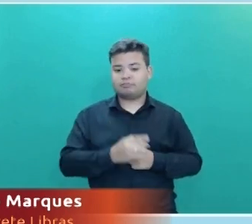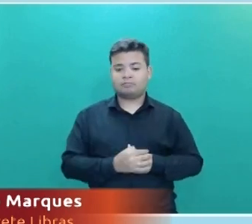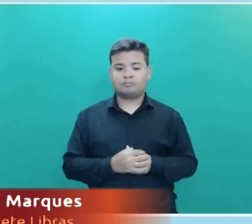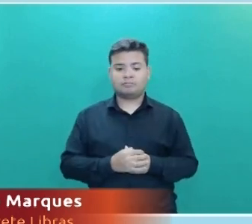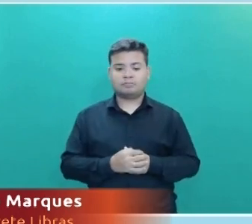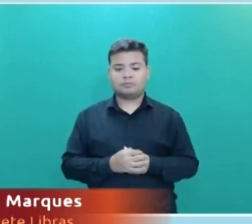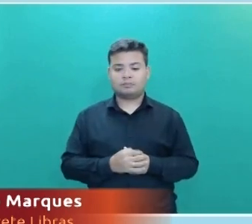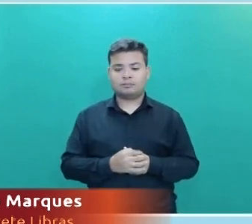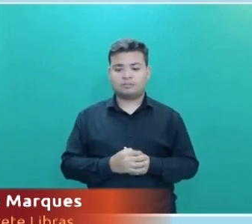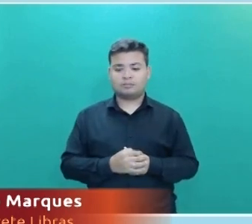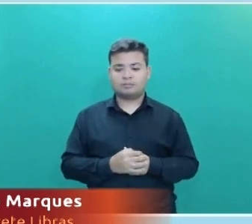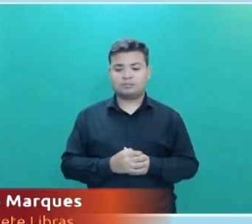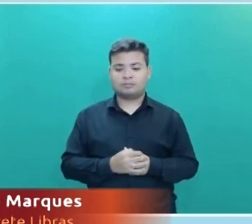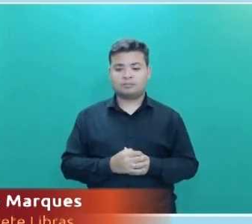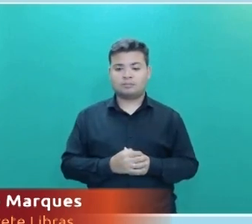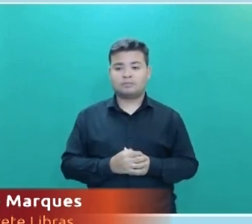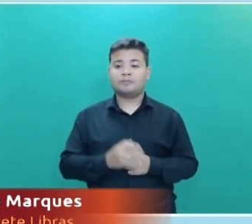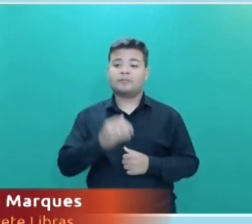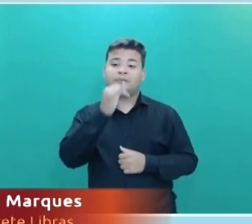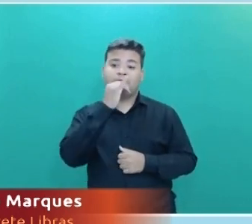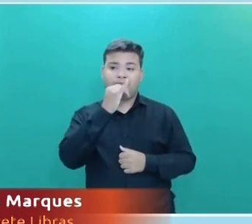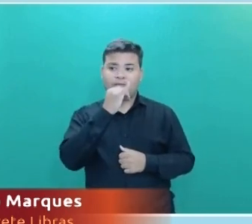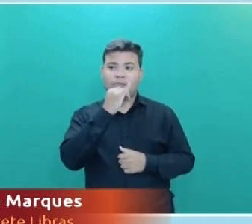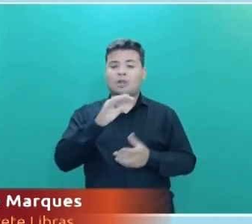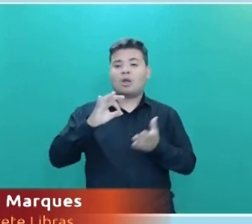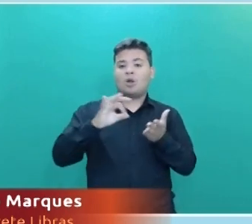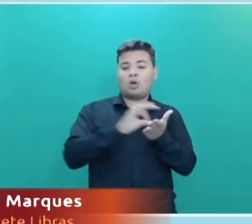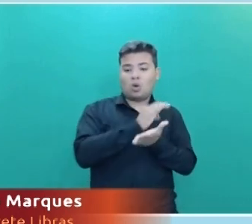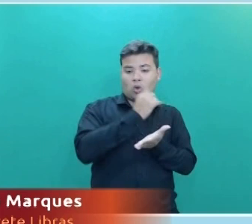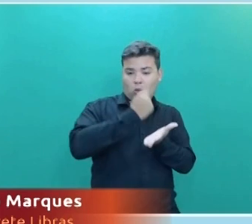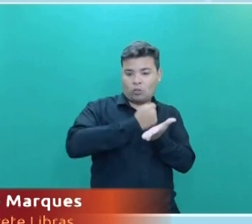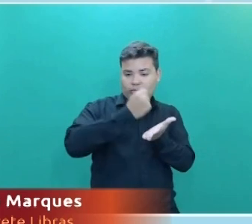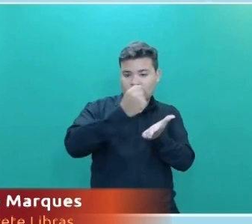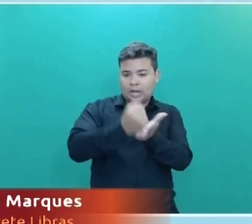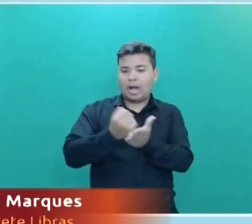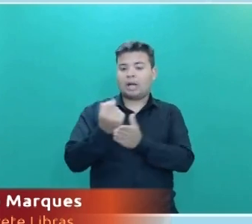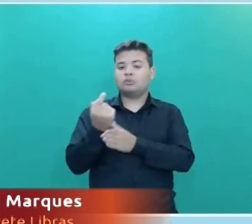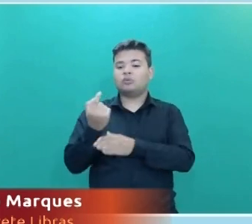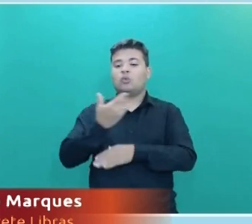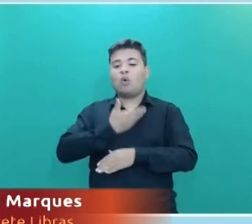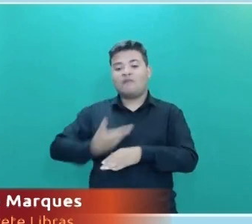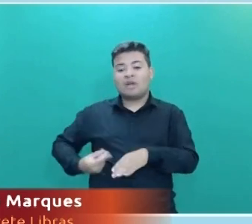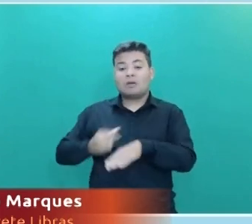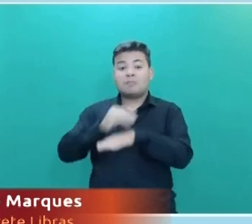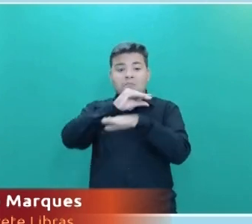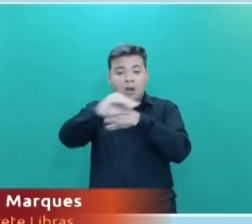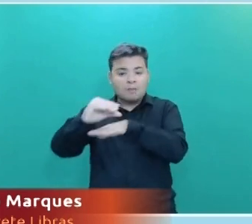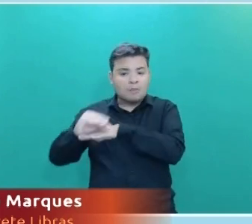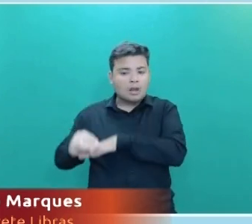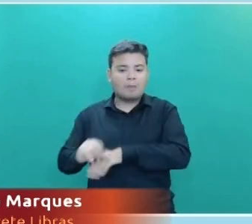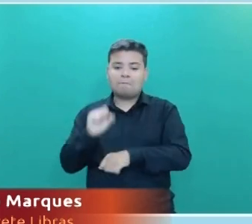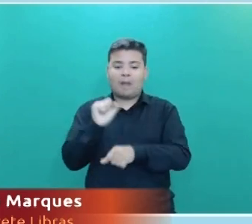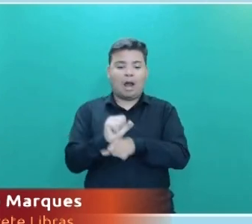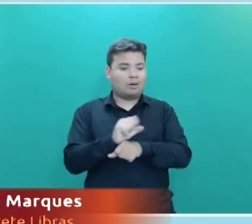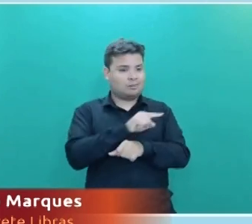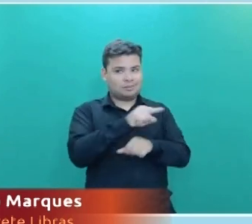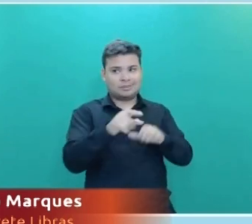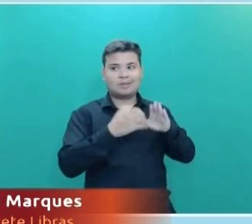barrar contrato e financiamento públicos ou de outras empresas. Nós estamos, nesse momento, junto com